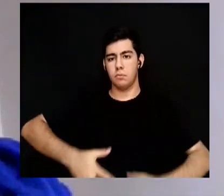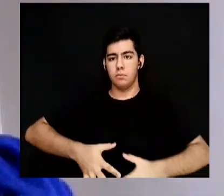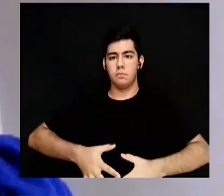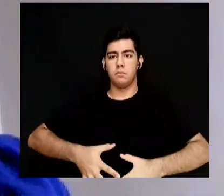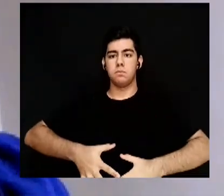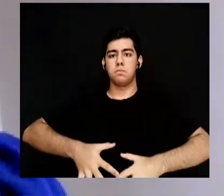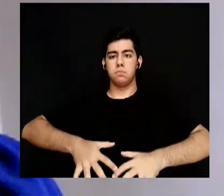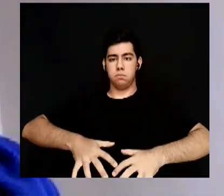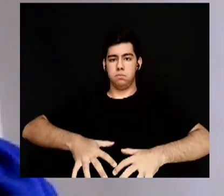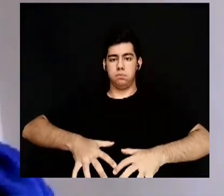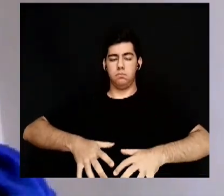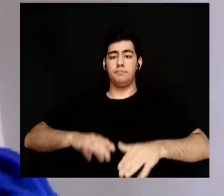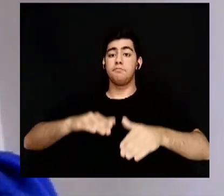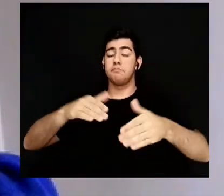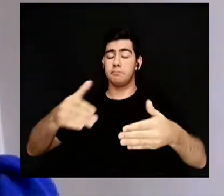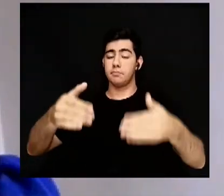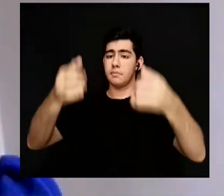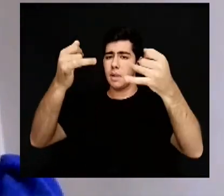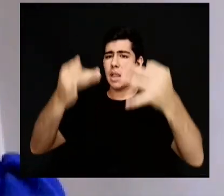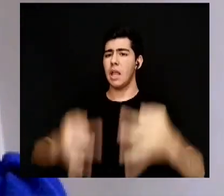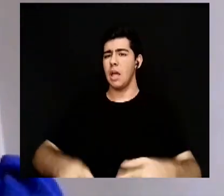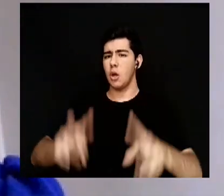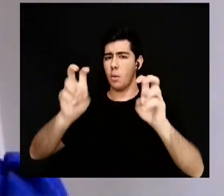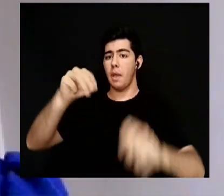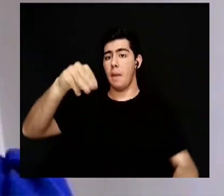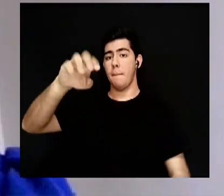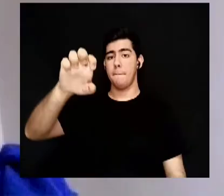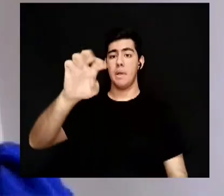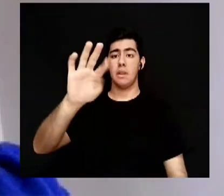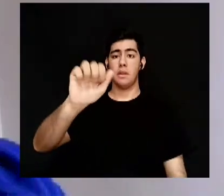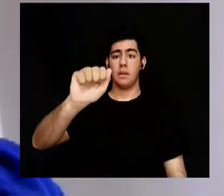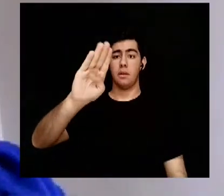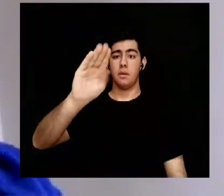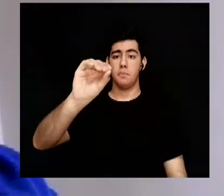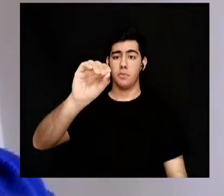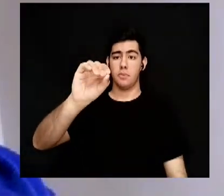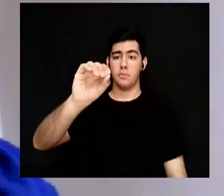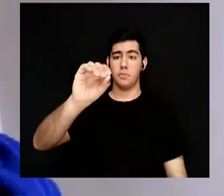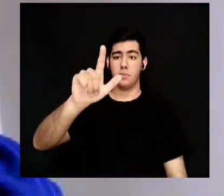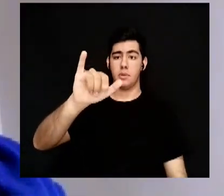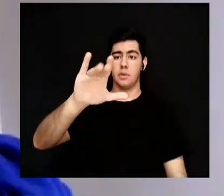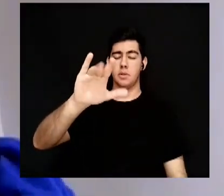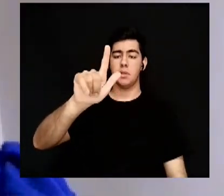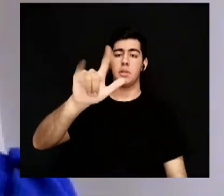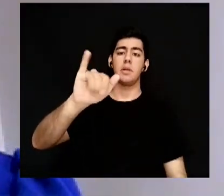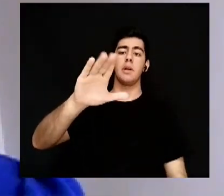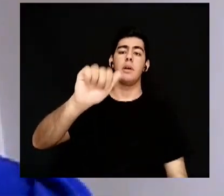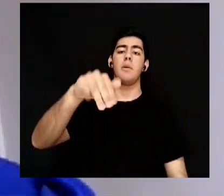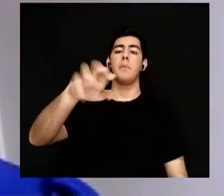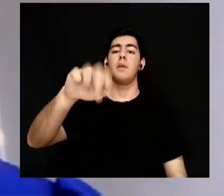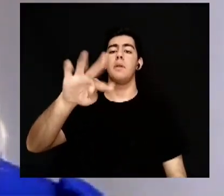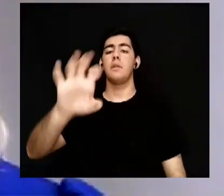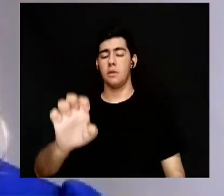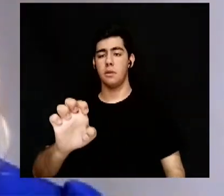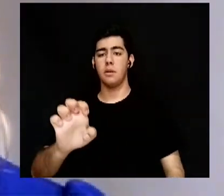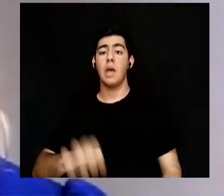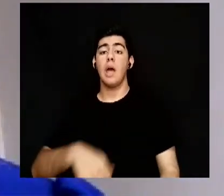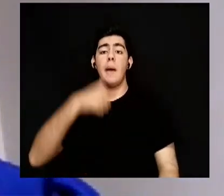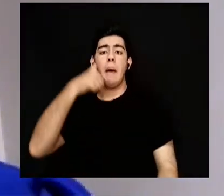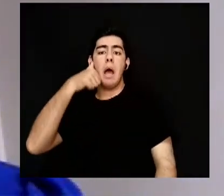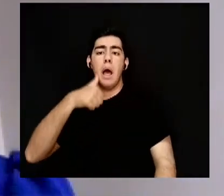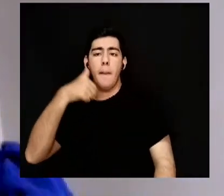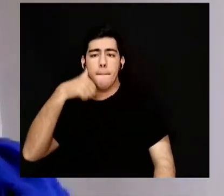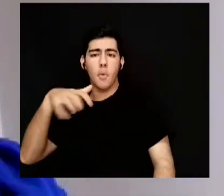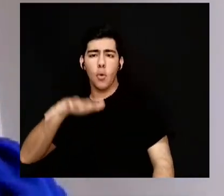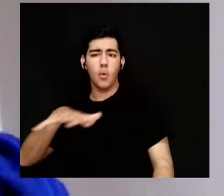metabolicamente falando, a mulher até 45 anos, quando ela engorda, não impacta tanto na parte